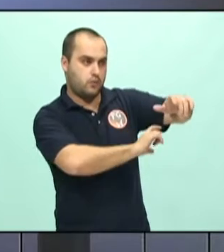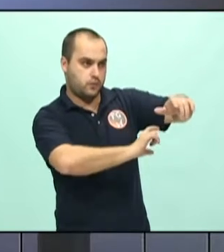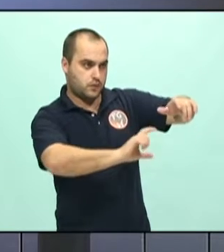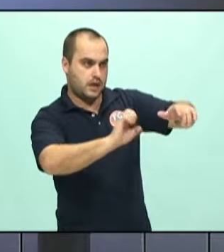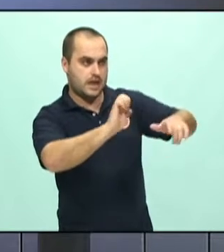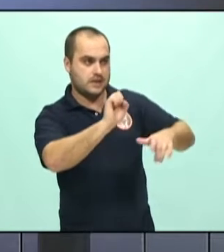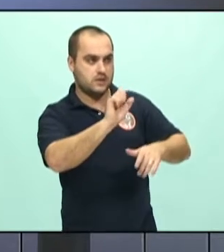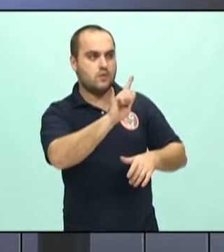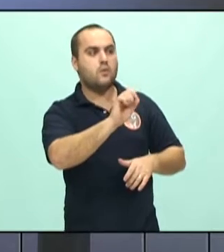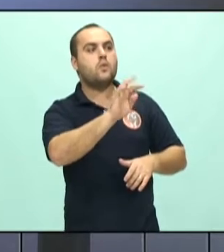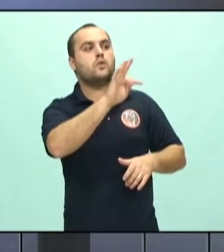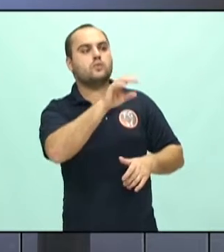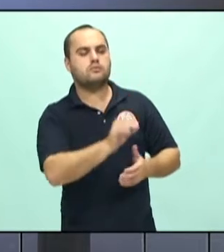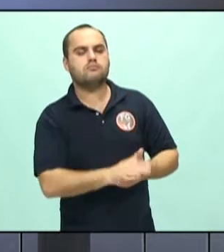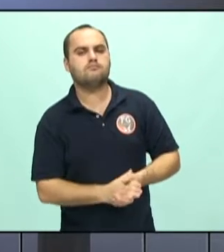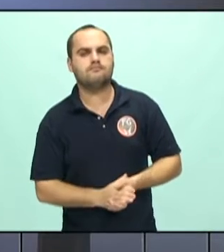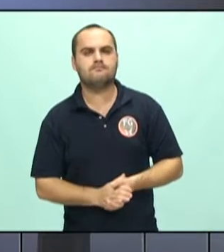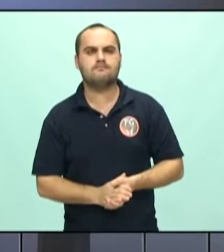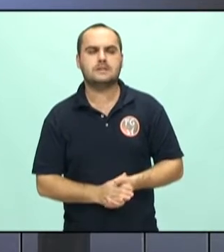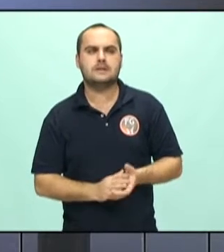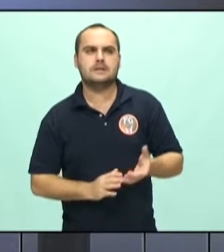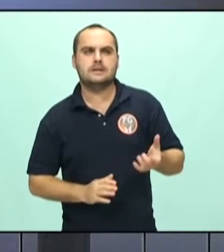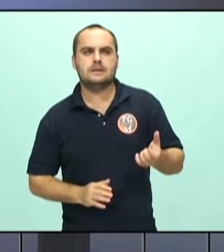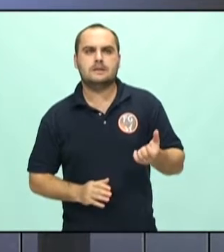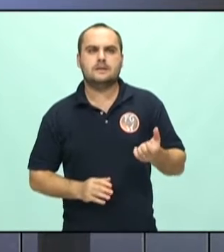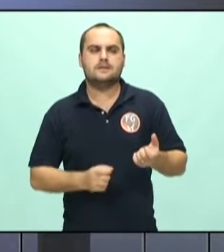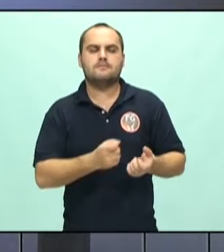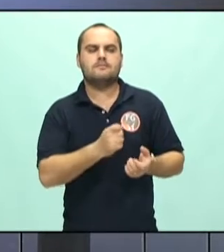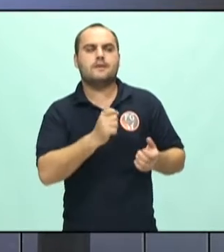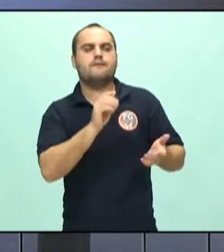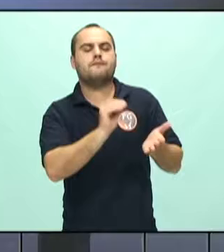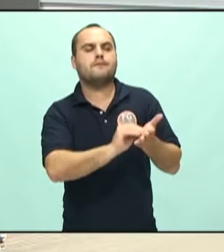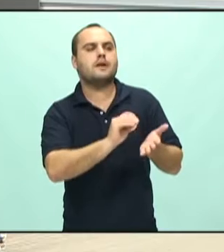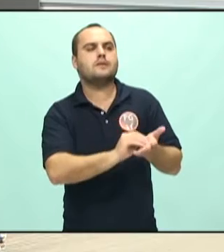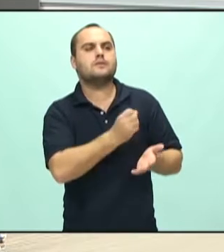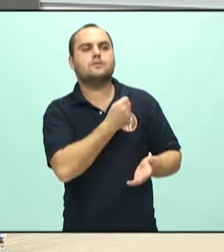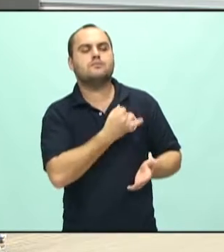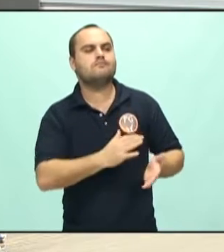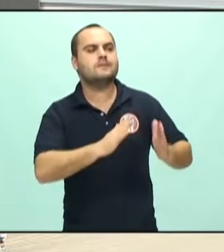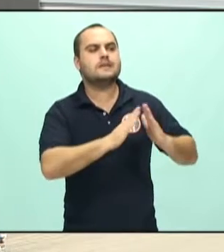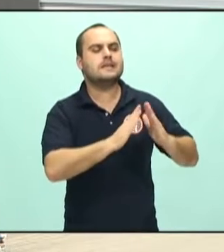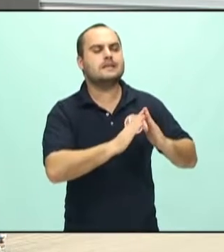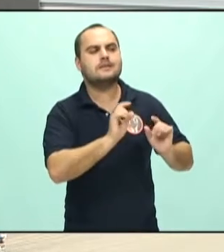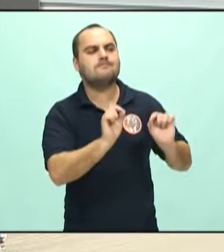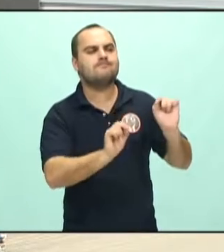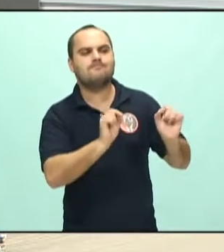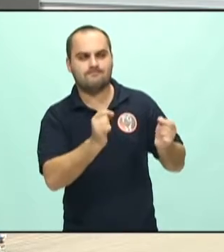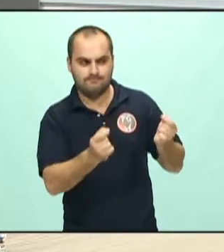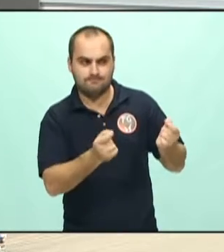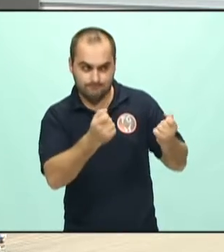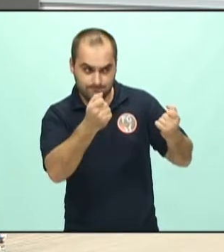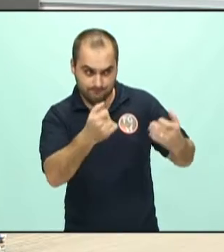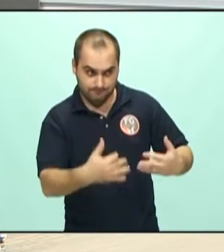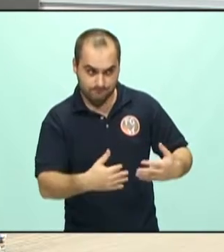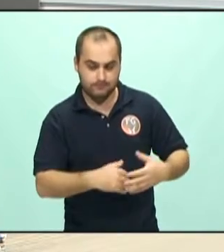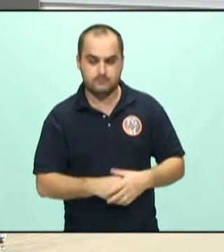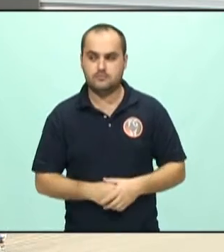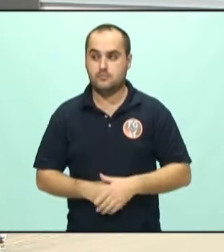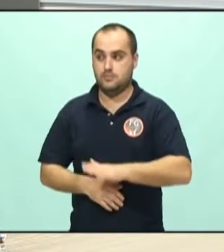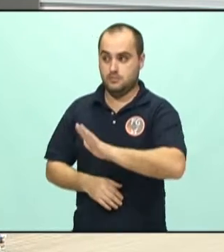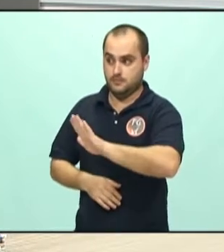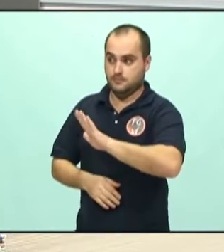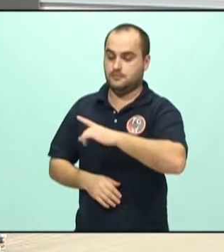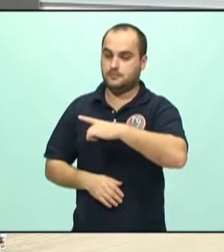aproximadamente quantos quantas residências ainda falta instalar assim é na nossa temos aí uma